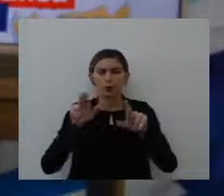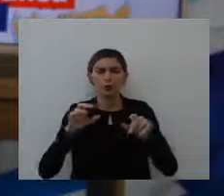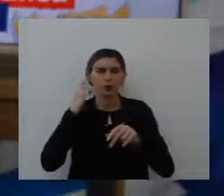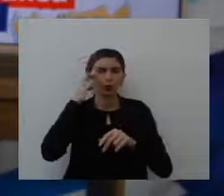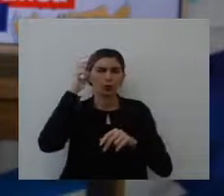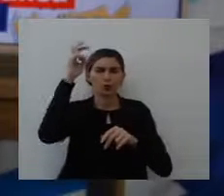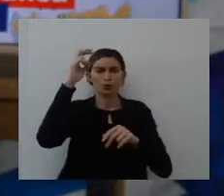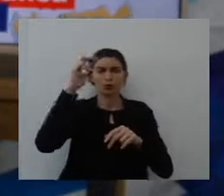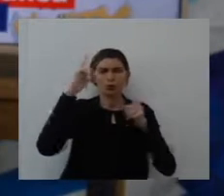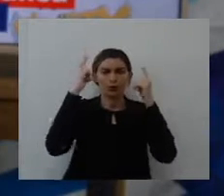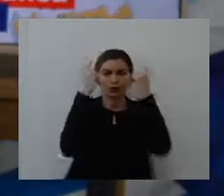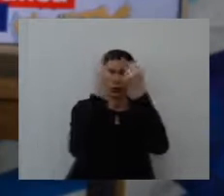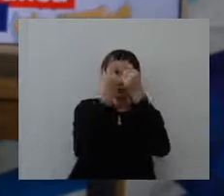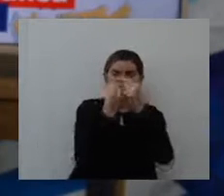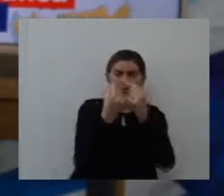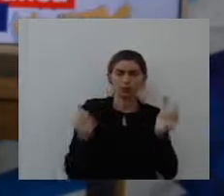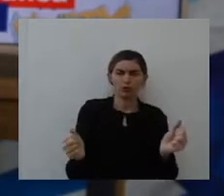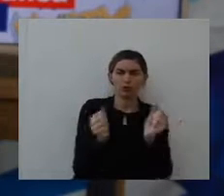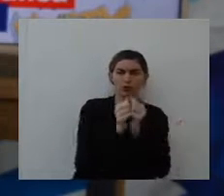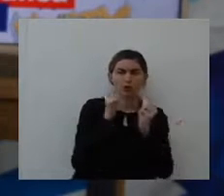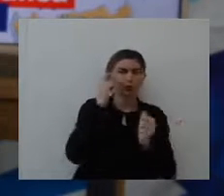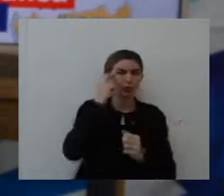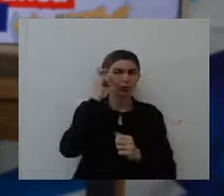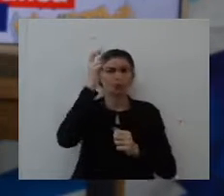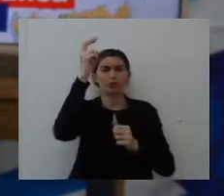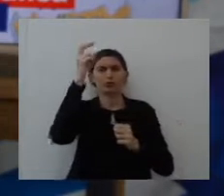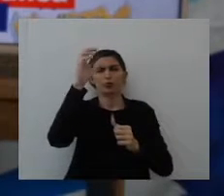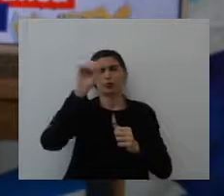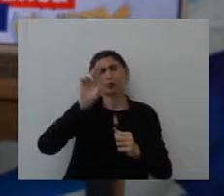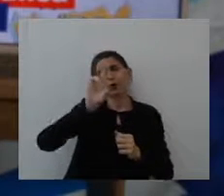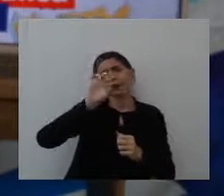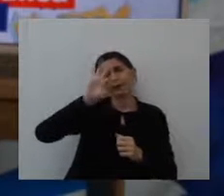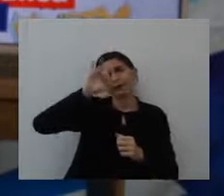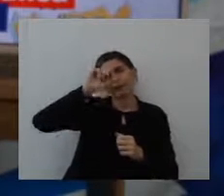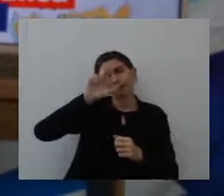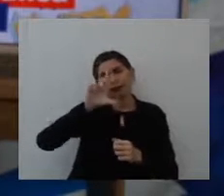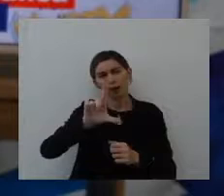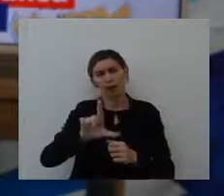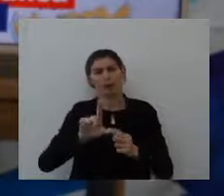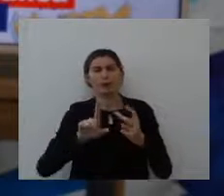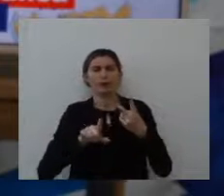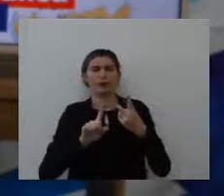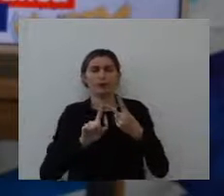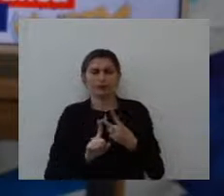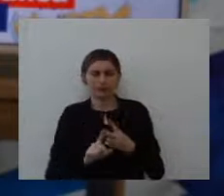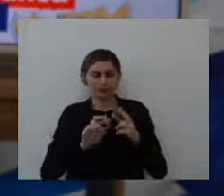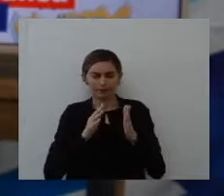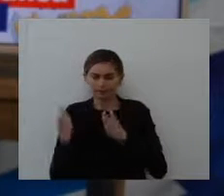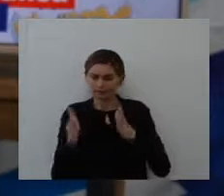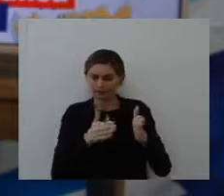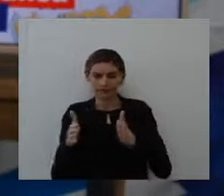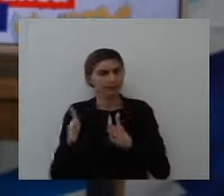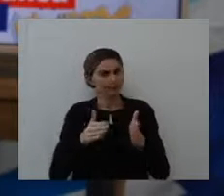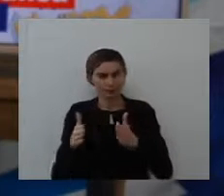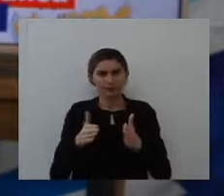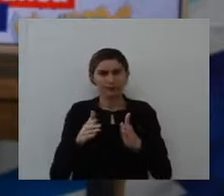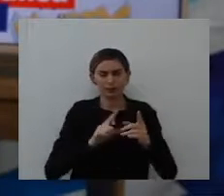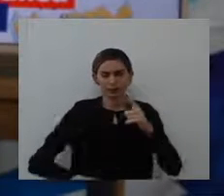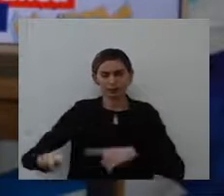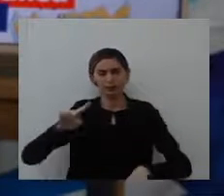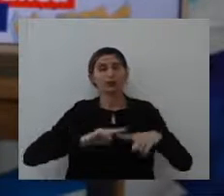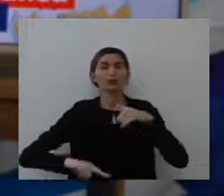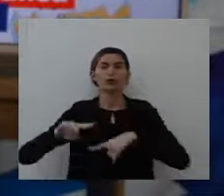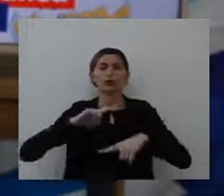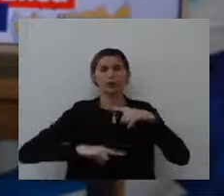clássica grega com elementos das culturas orientais, principalmente durante o período de